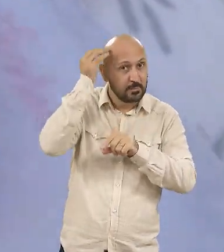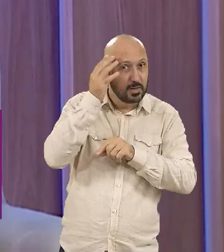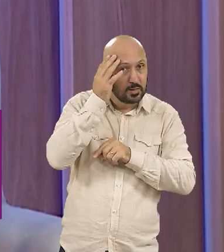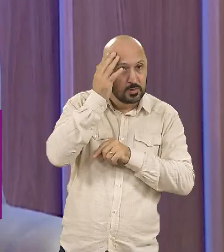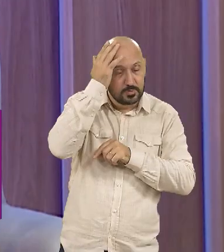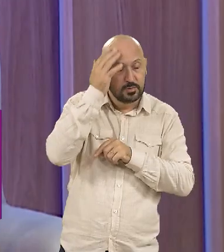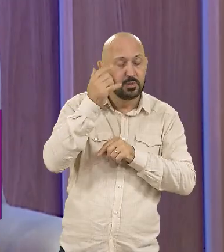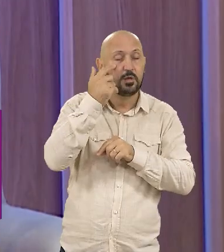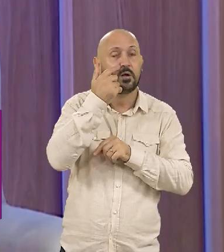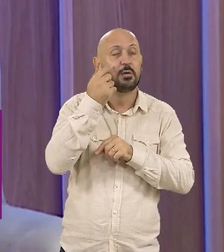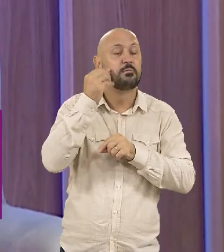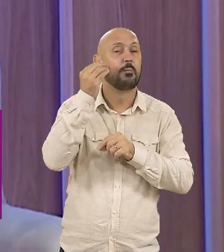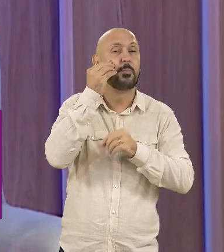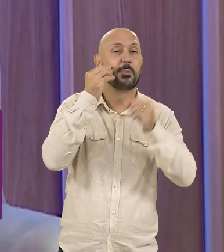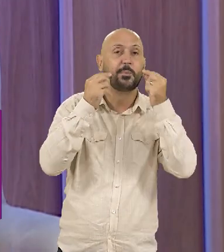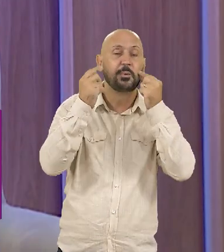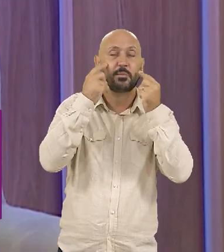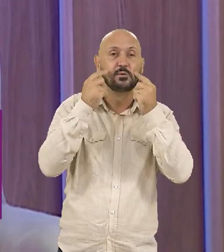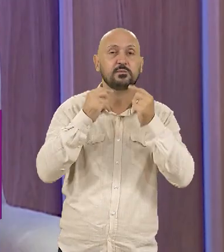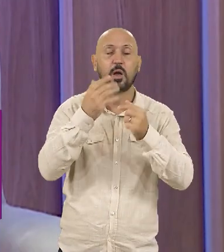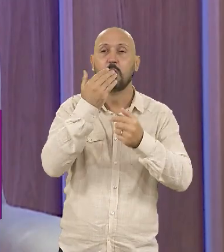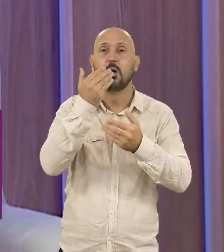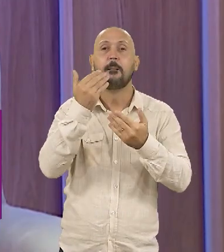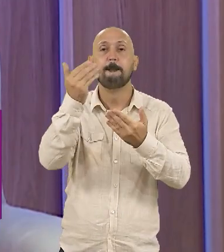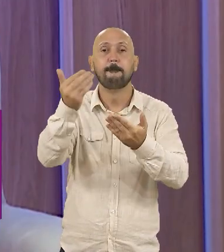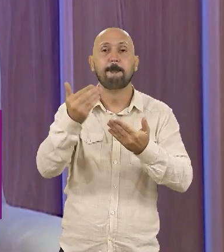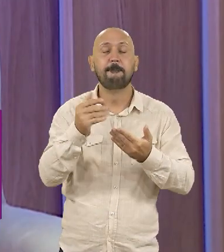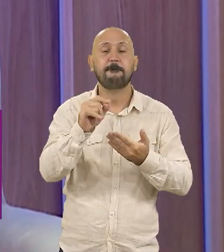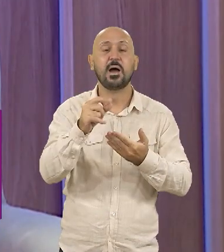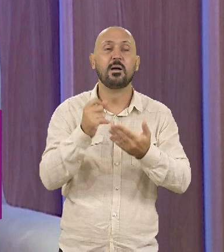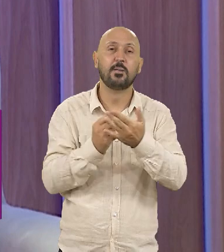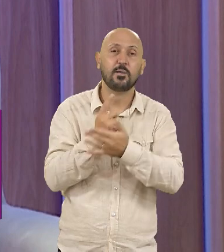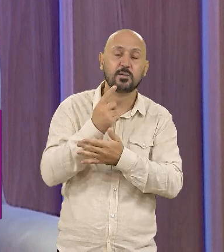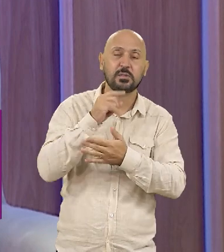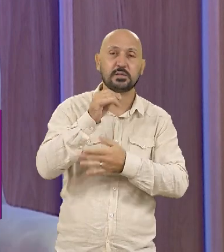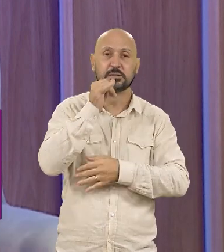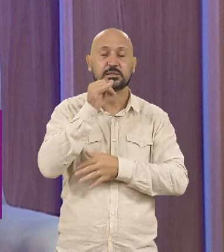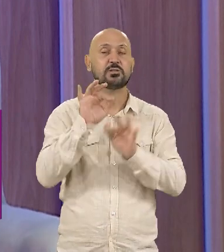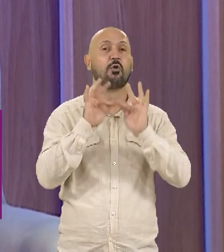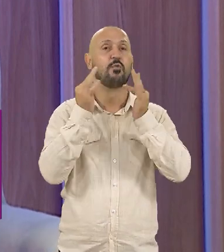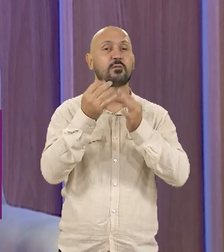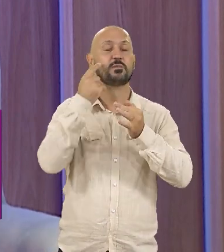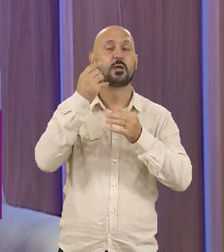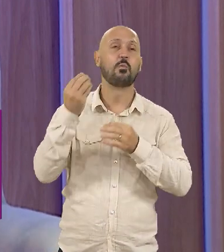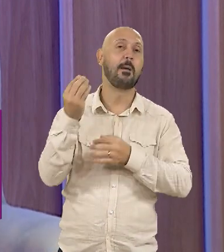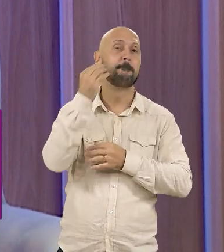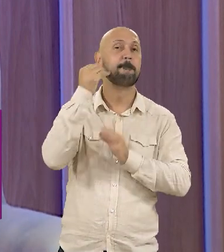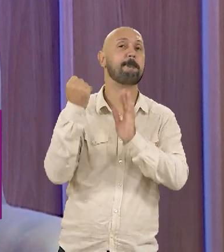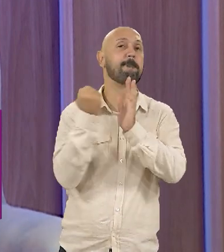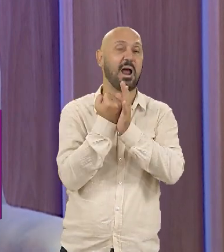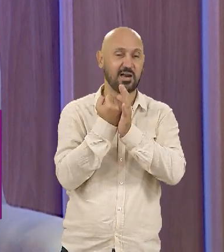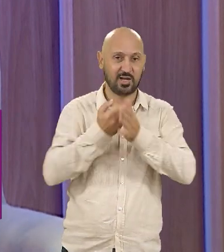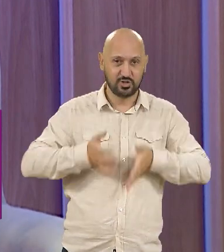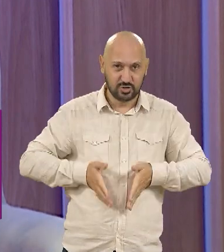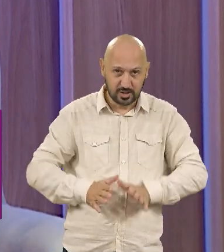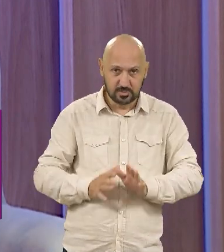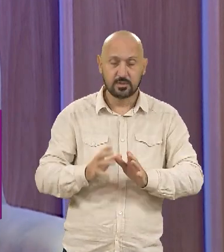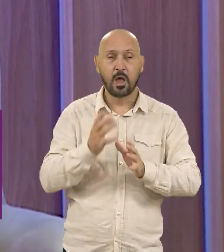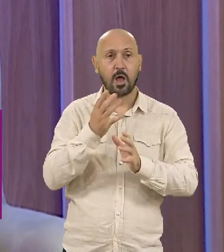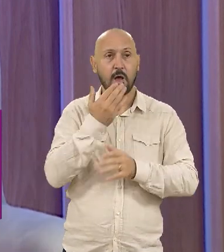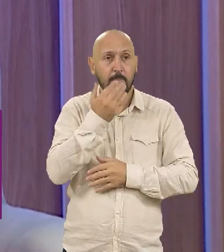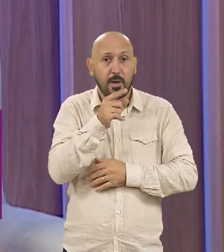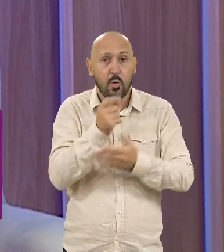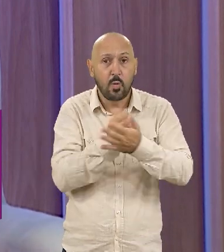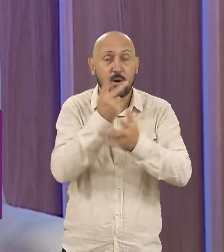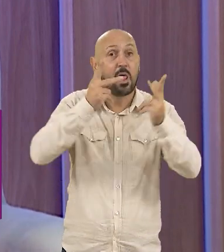nascendo, manchinhas, então você pode encomendar o seu boneco, se a sua família tem uma mancha de nascença, você pode encomendar ele